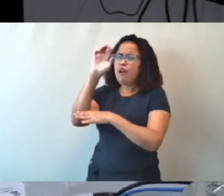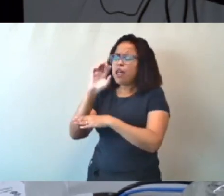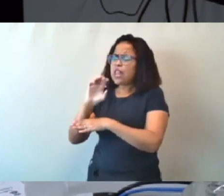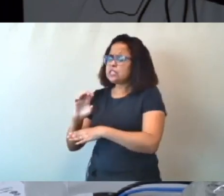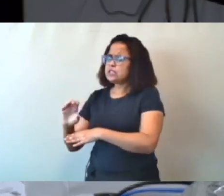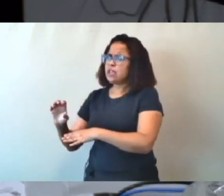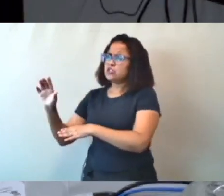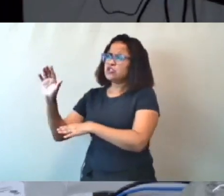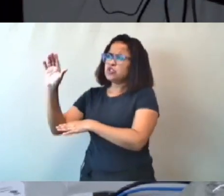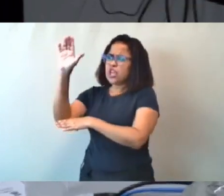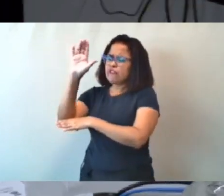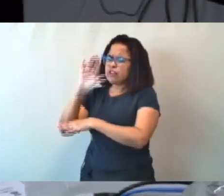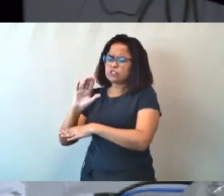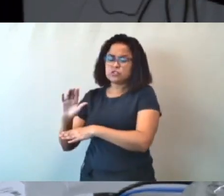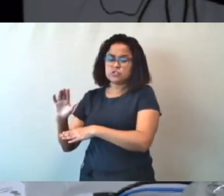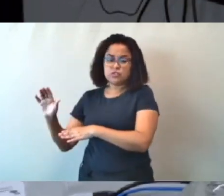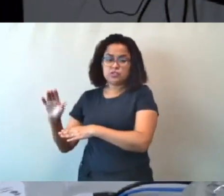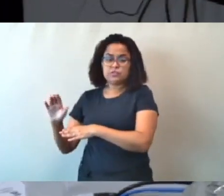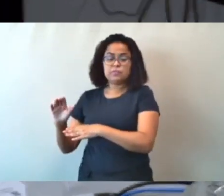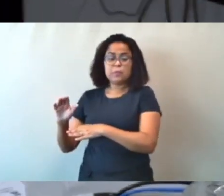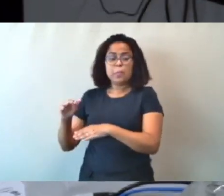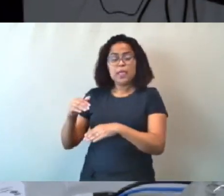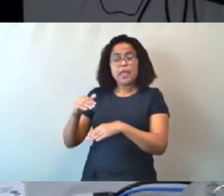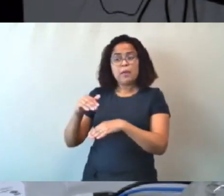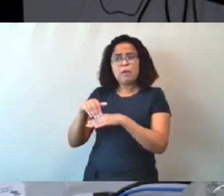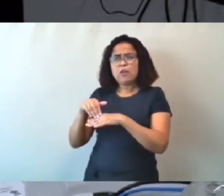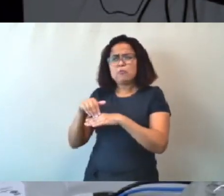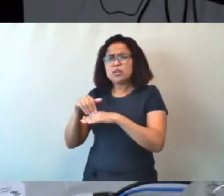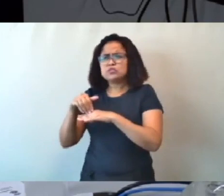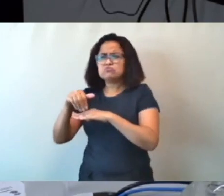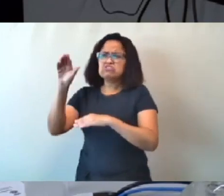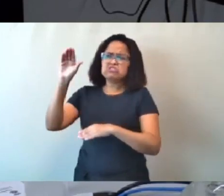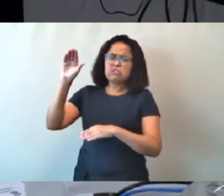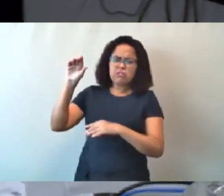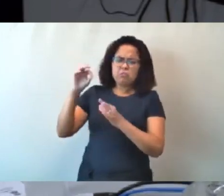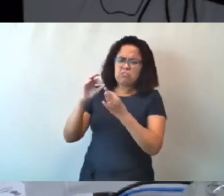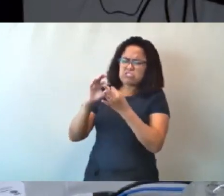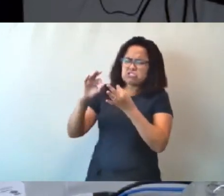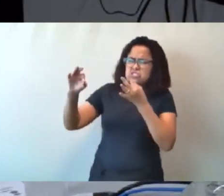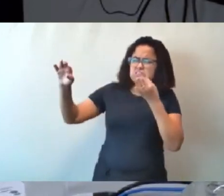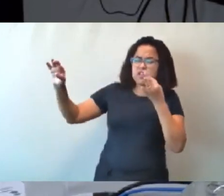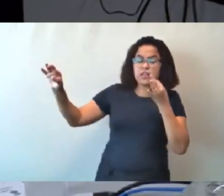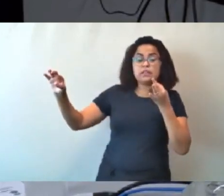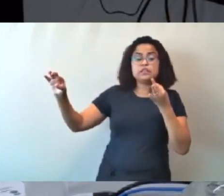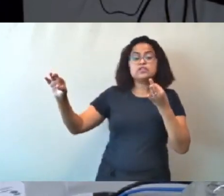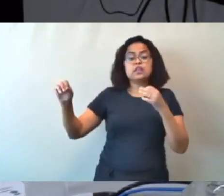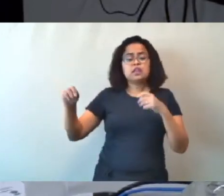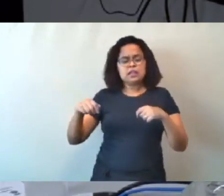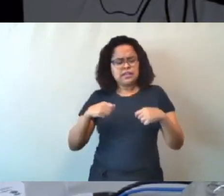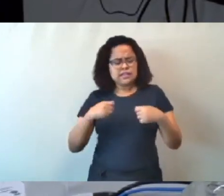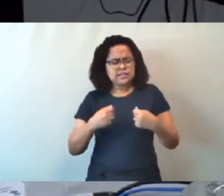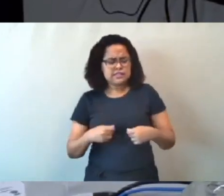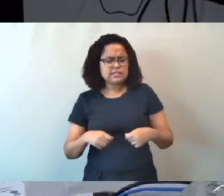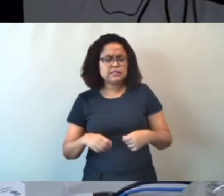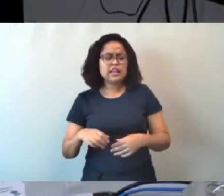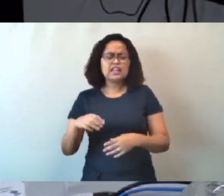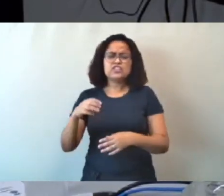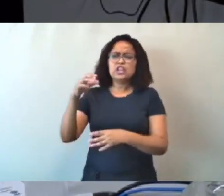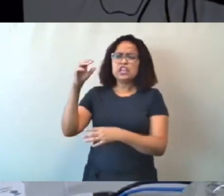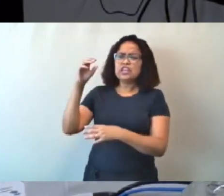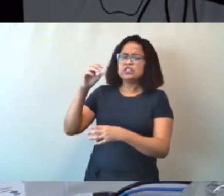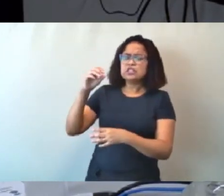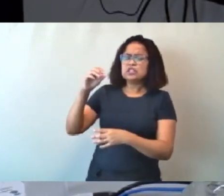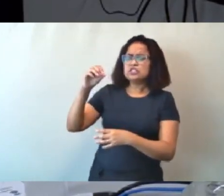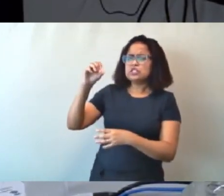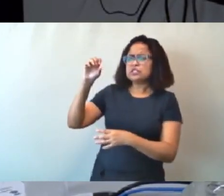mais afastados do próprio centro do Barreiro, você vai ver lá a necessidade de semáforo, a necessidade de uma reconfiguração